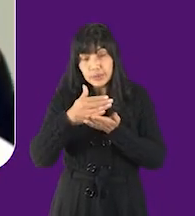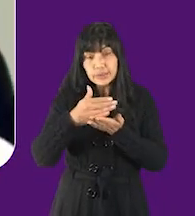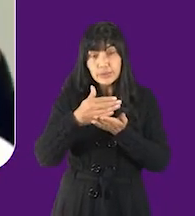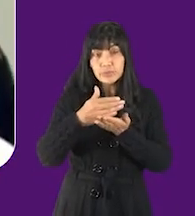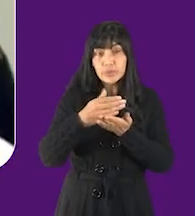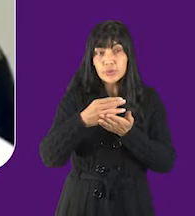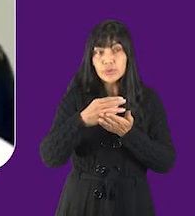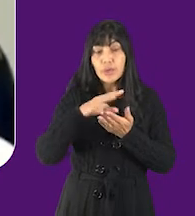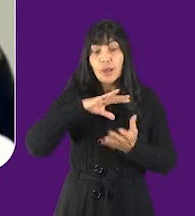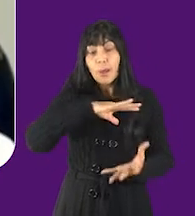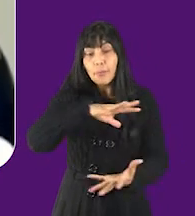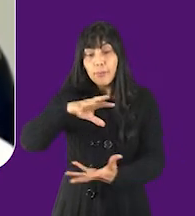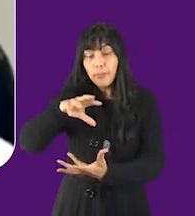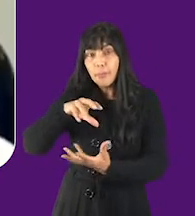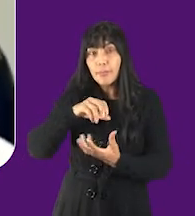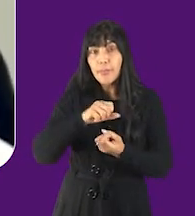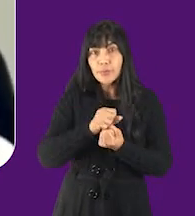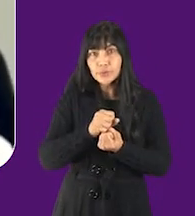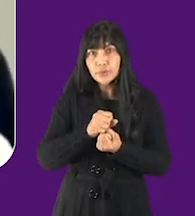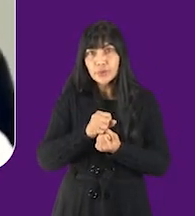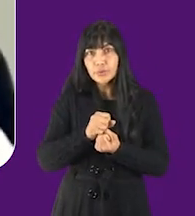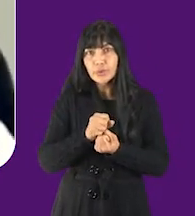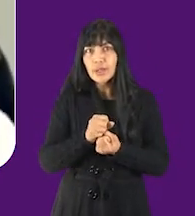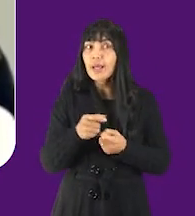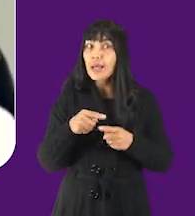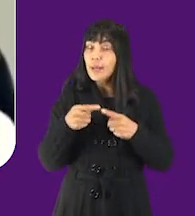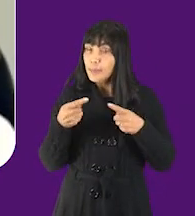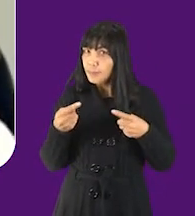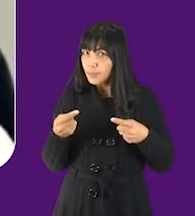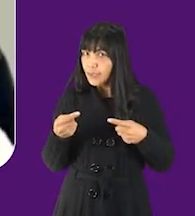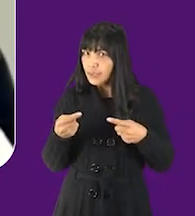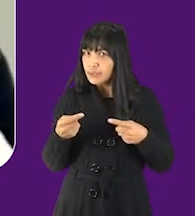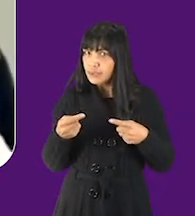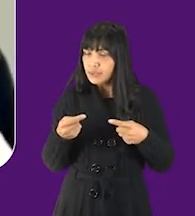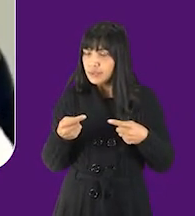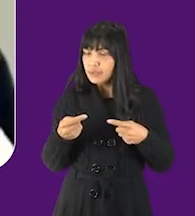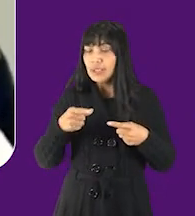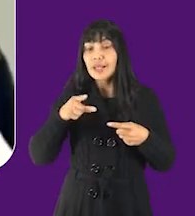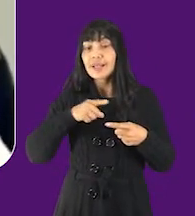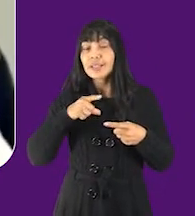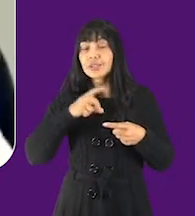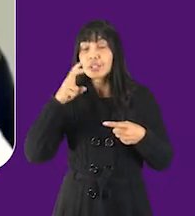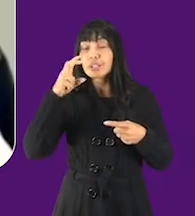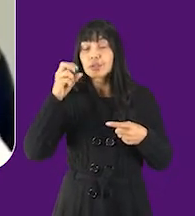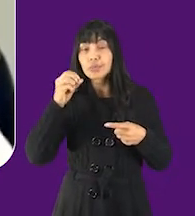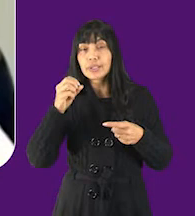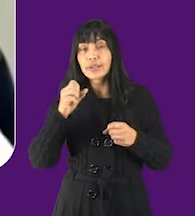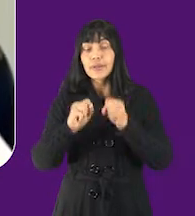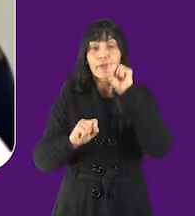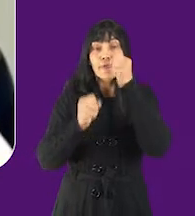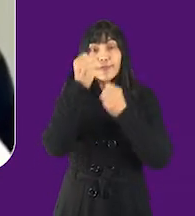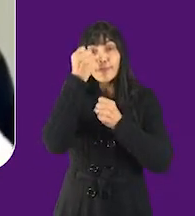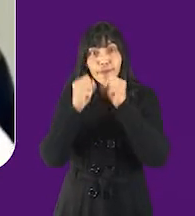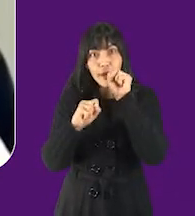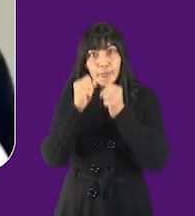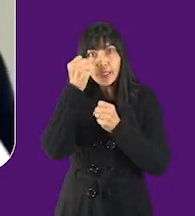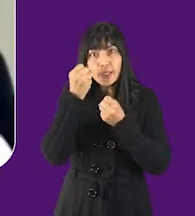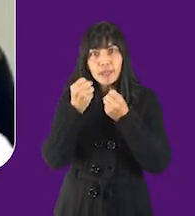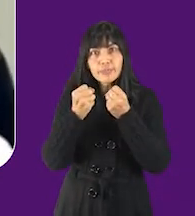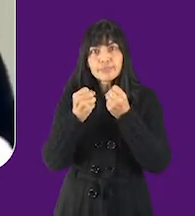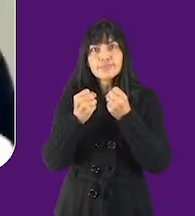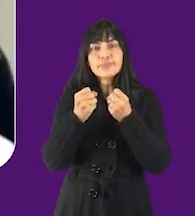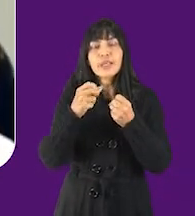nós começamos mundialmente, é uma coincidência, tá? Mas atualmente ela é empregada em mais de 50 fábricas da Tetra Pak no mundo. Nós